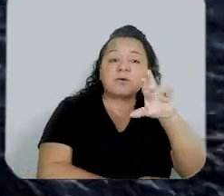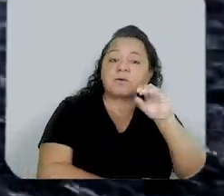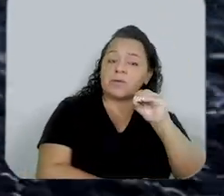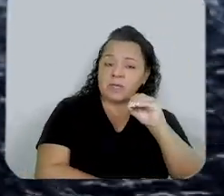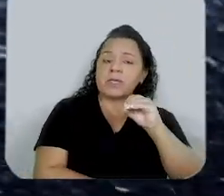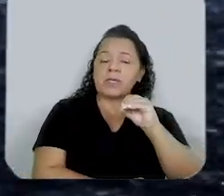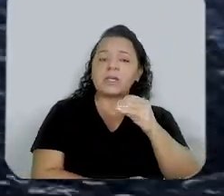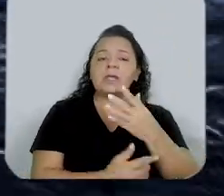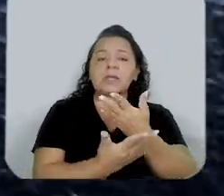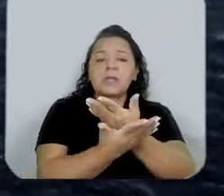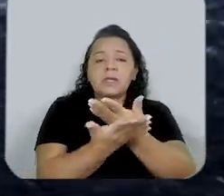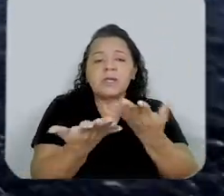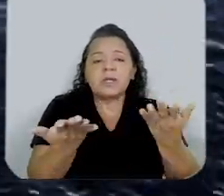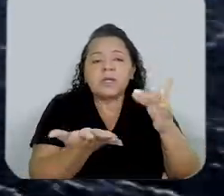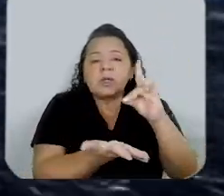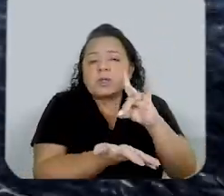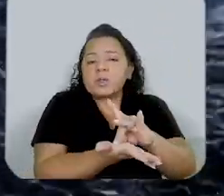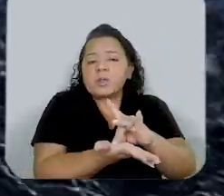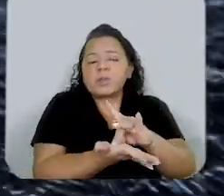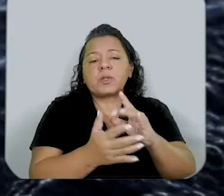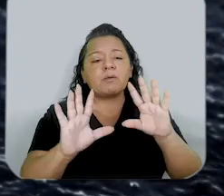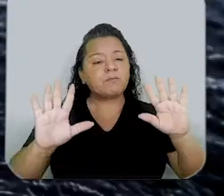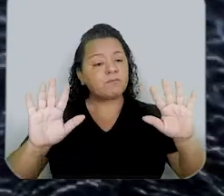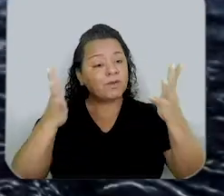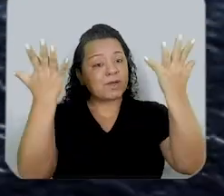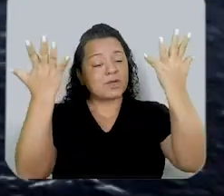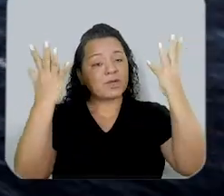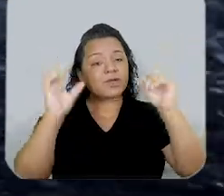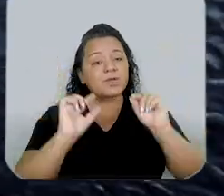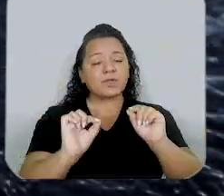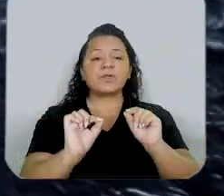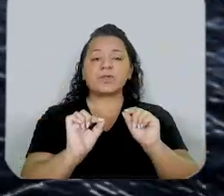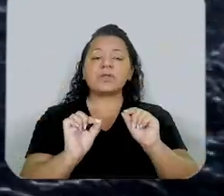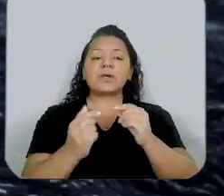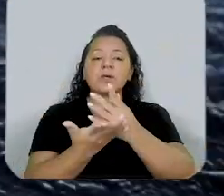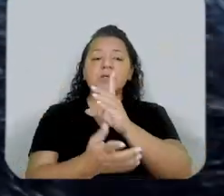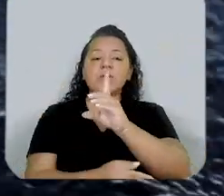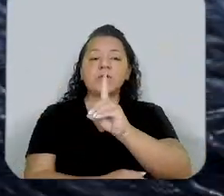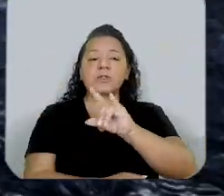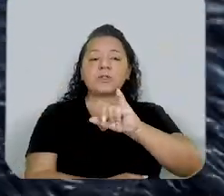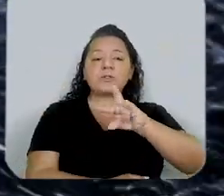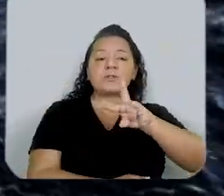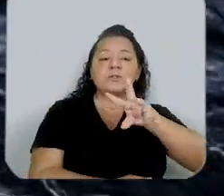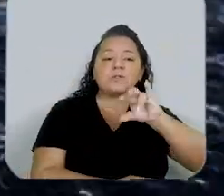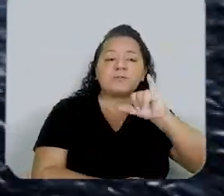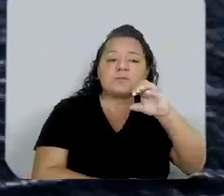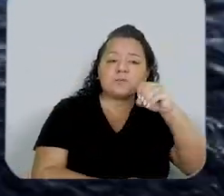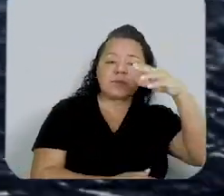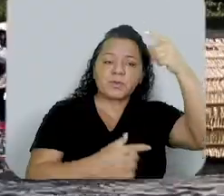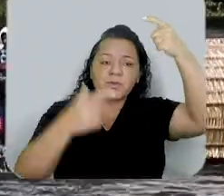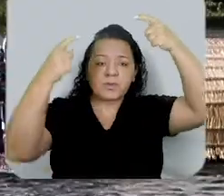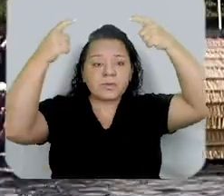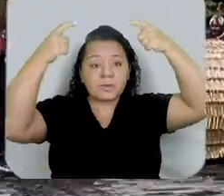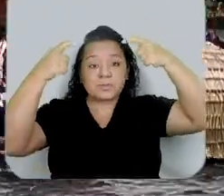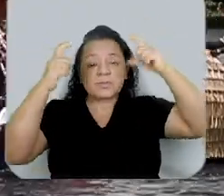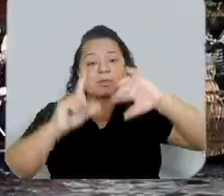essência a partir desse deslocamento. A festa do Divino Espírito Santo ela tem uma curiosidade que eu acho singular. Ela